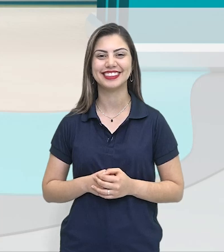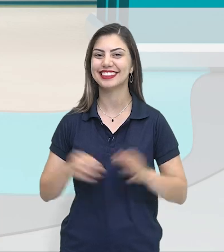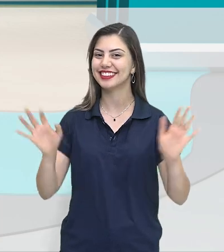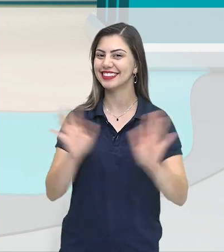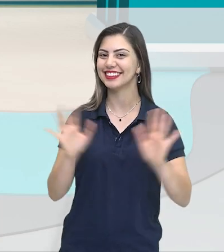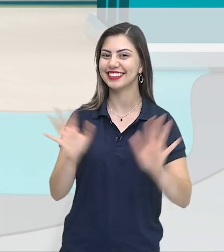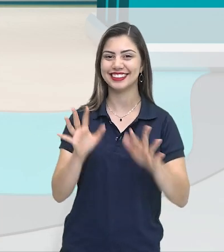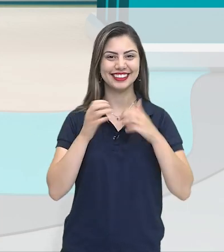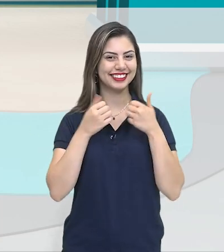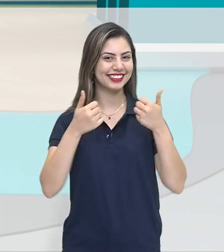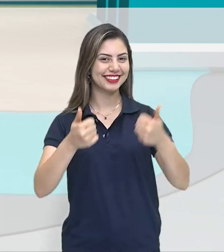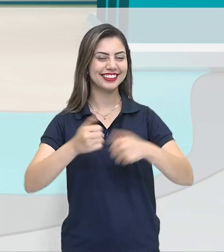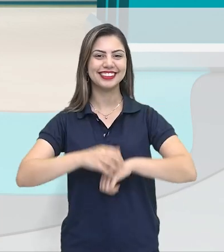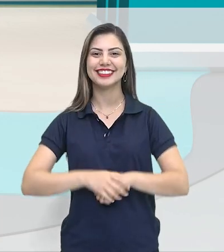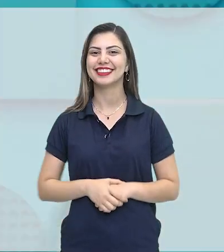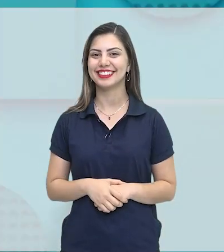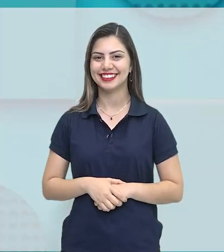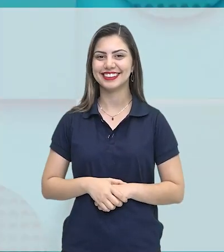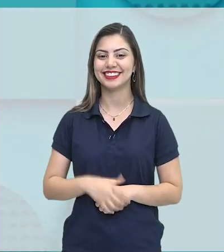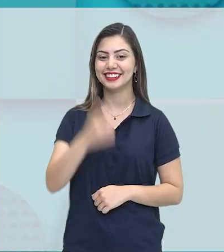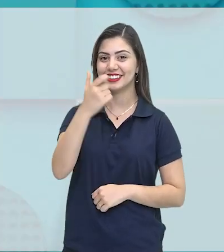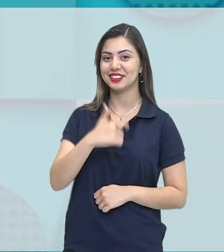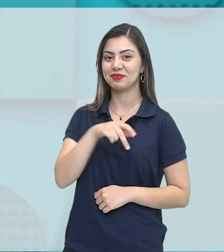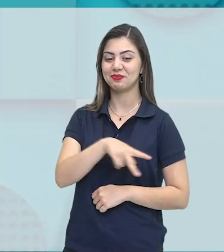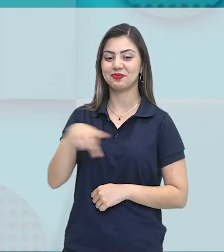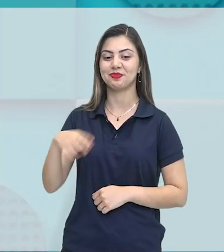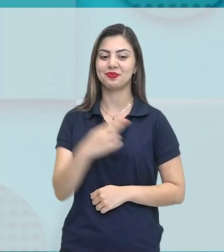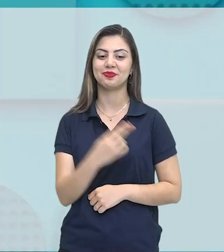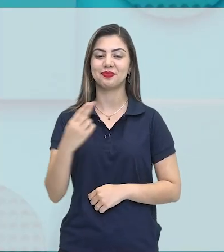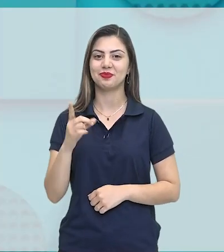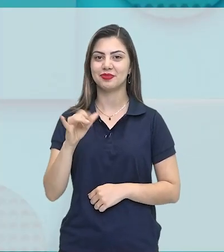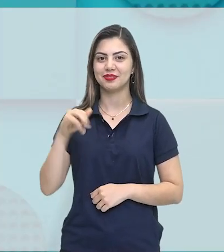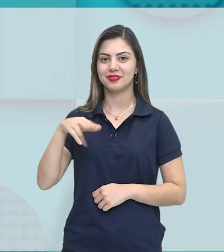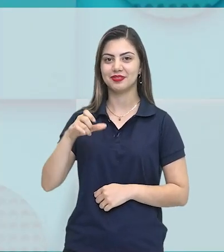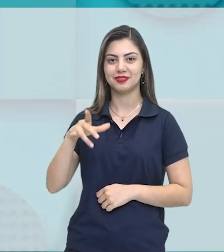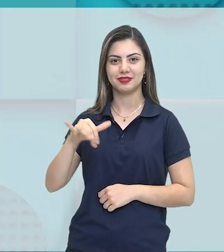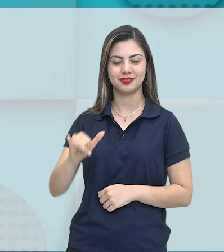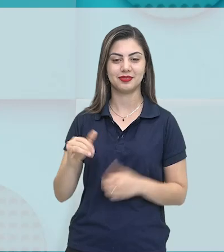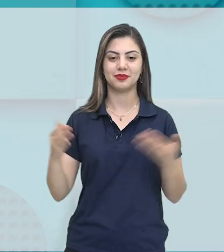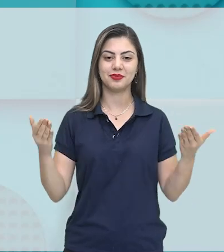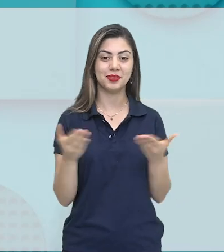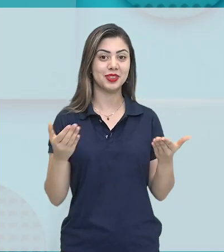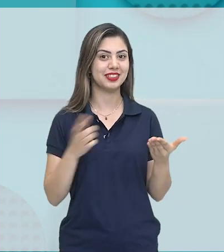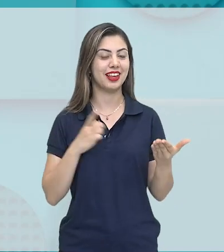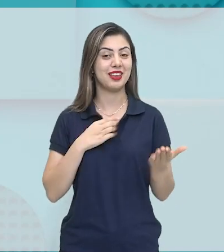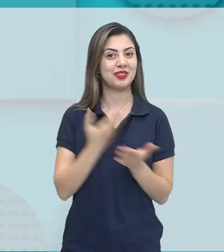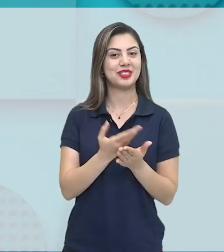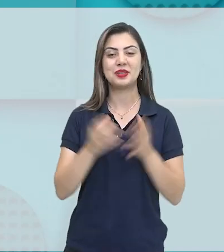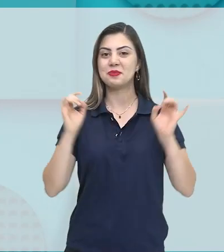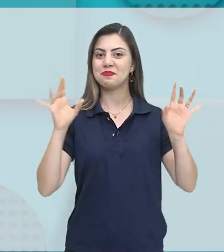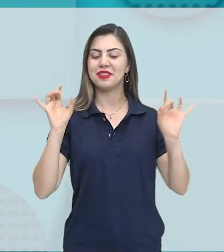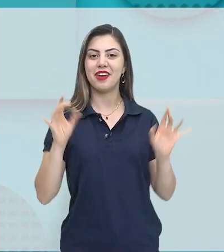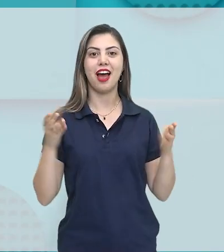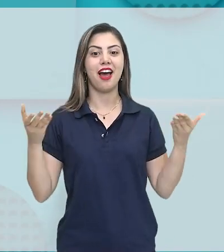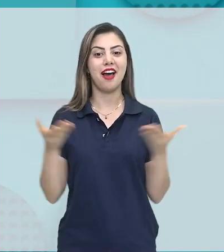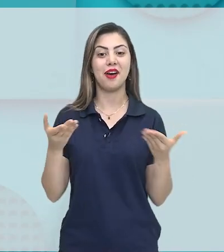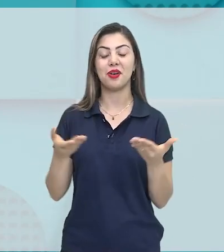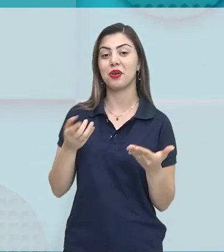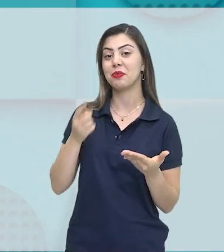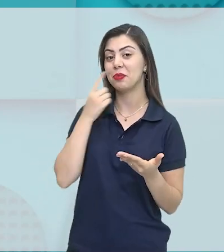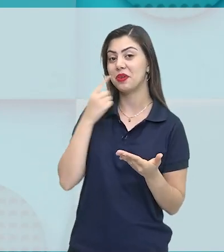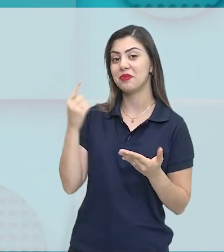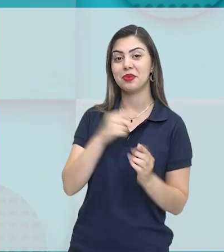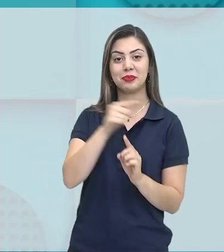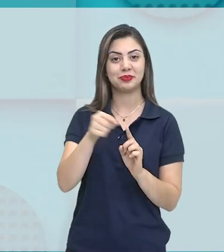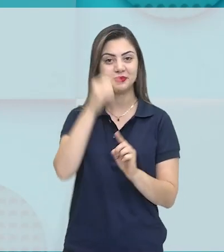Olá pessoal, tudo bem com vocês? Eu sou a professora Dinancy Silva e hoje eu trago uma aula especial. Vamos conhecer o